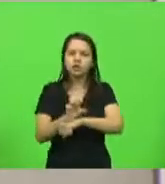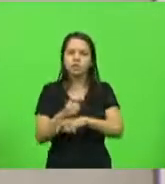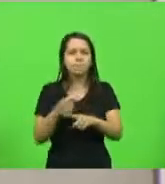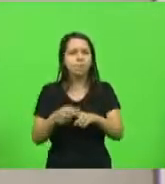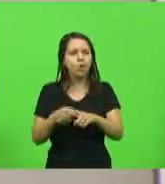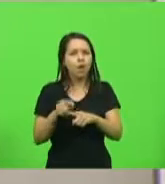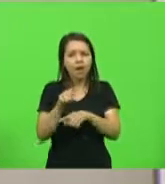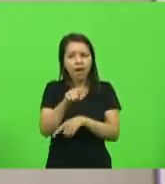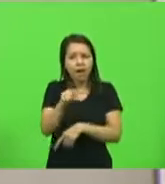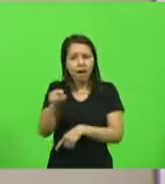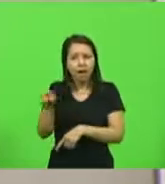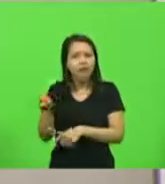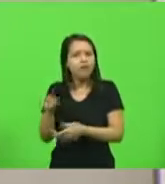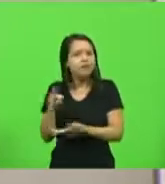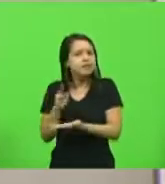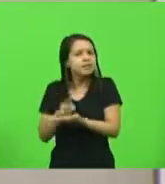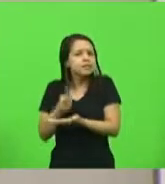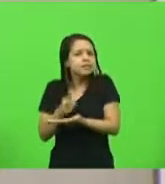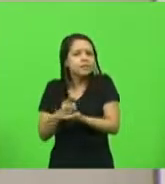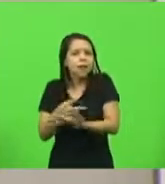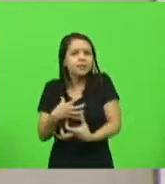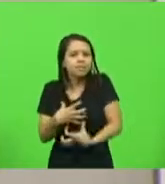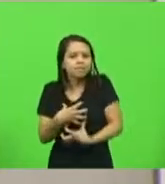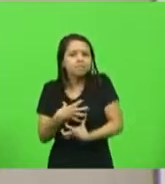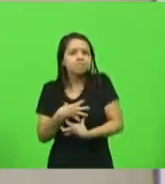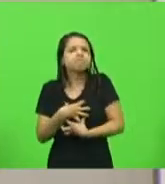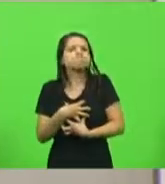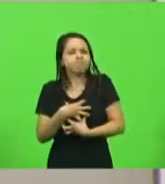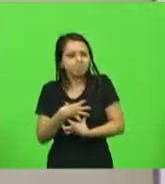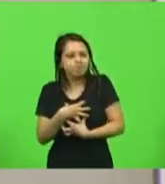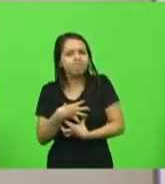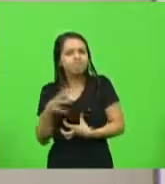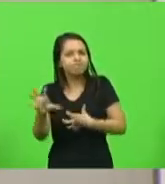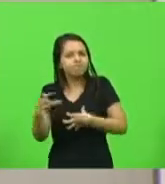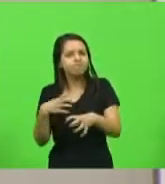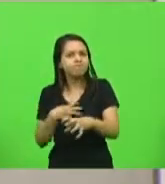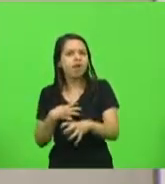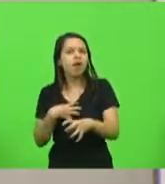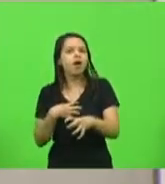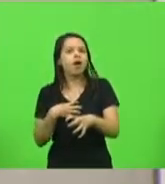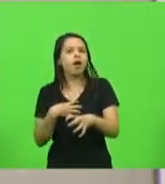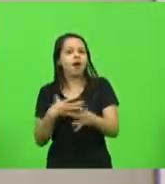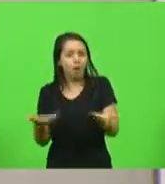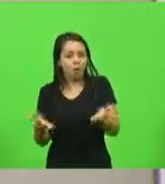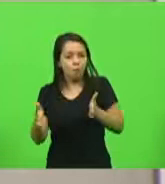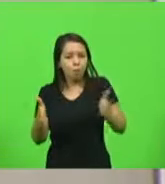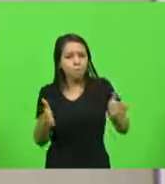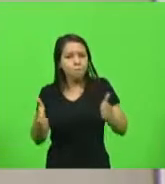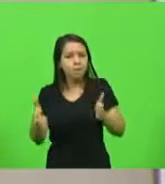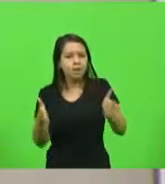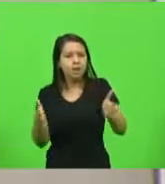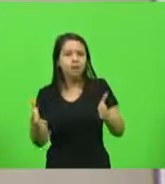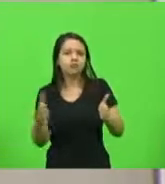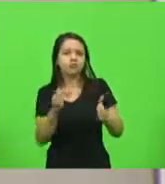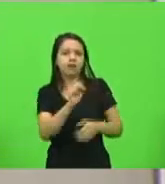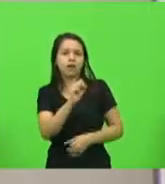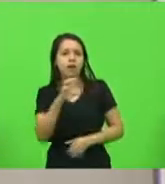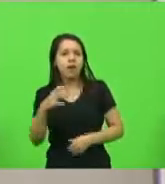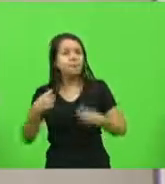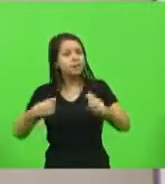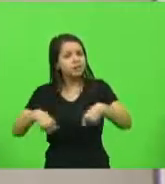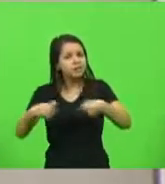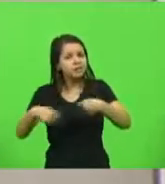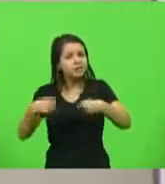muito sensíveis a esses momentos em que Santa Catarina precisava ter os poderes e